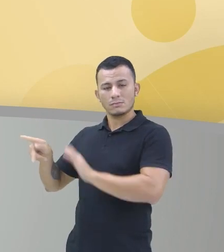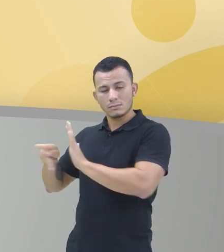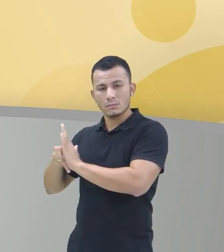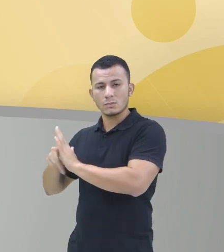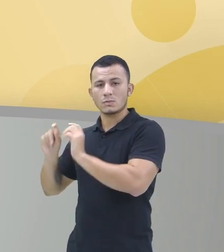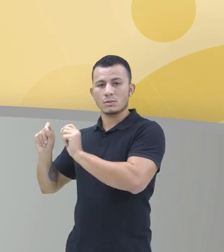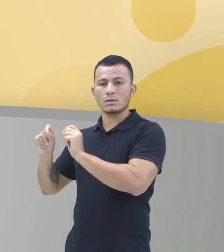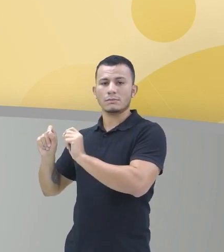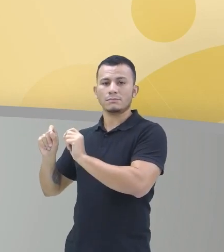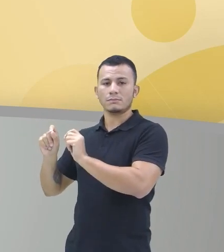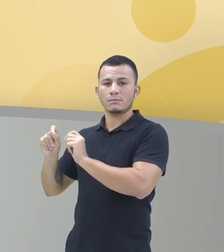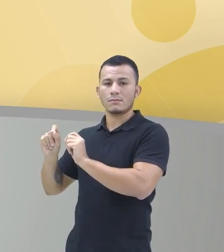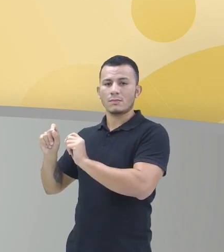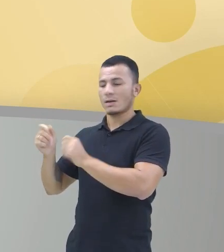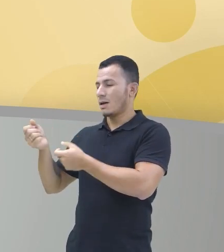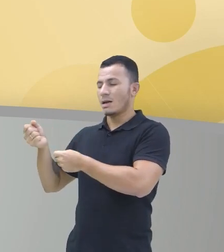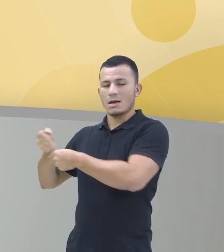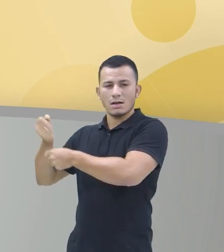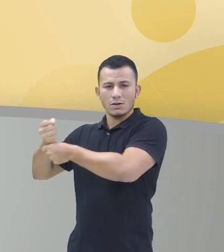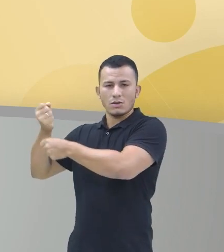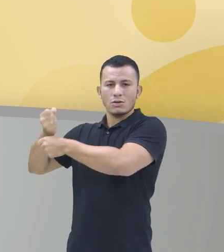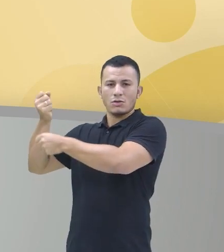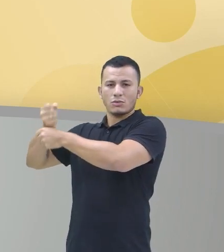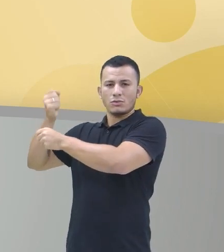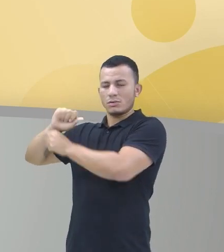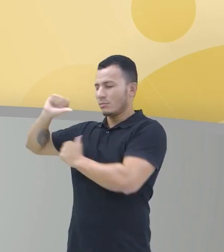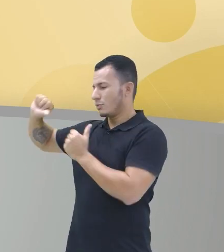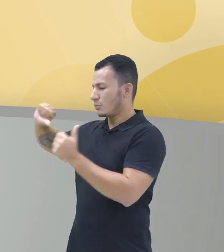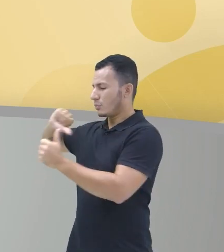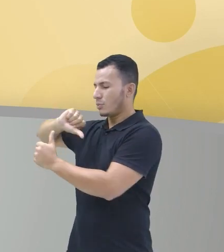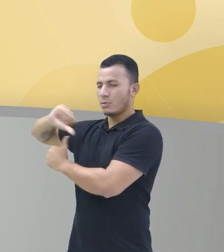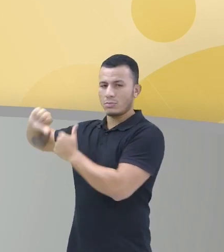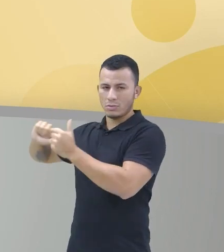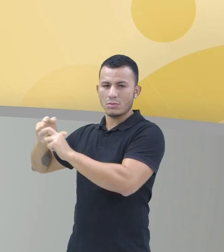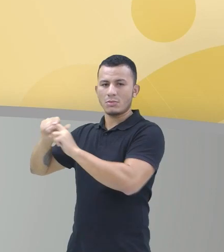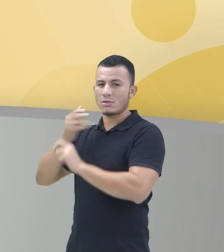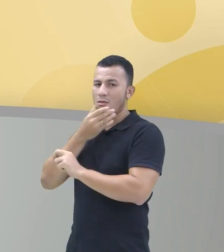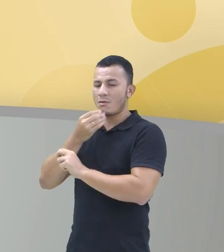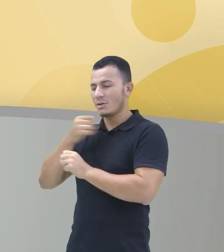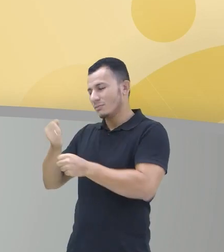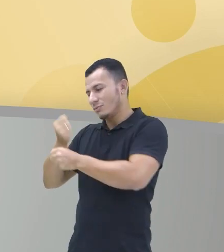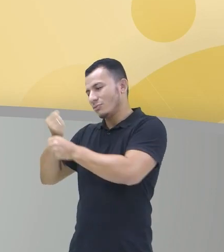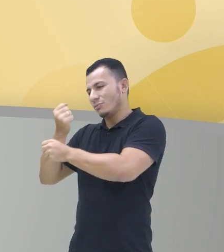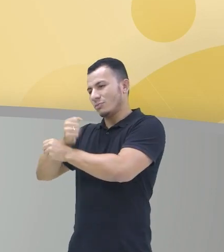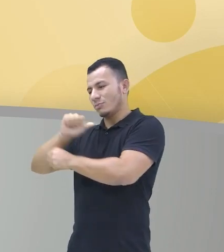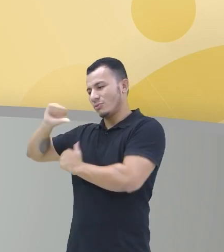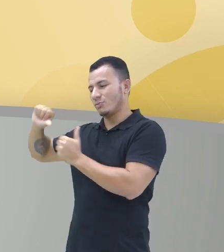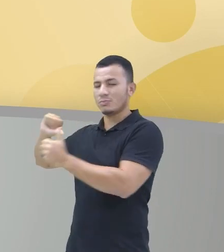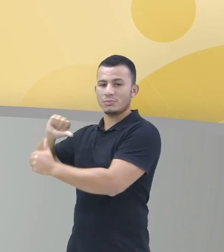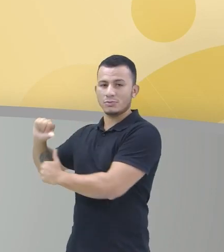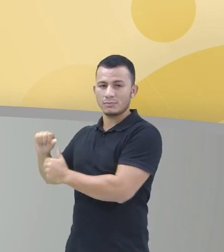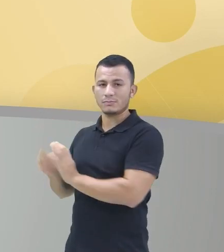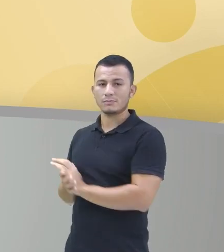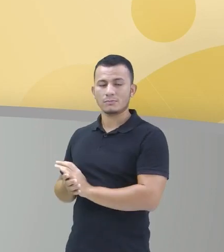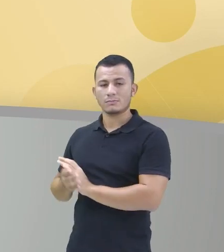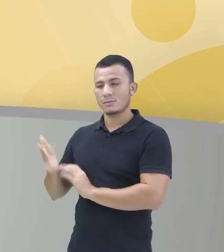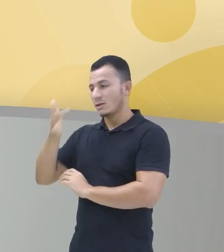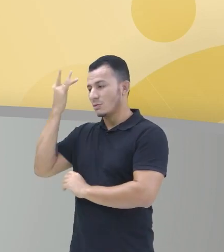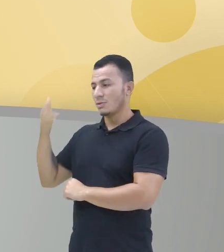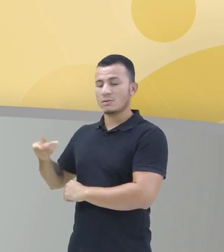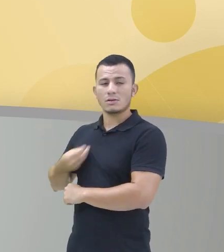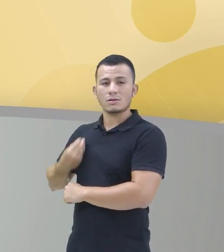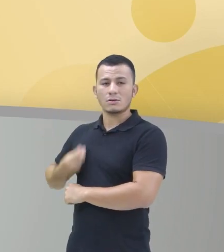ou seja, artificiais e modificadas pelo homem. Os habitantes da cidade formam